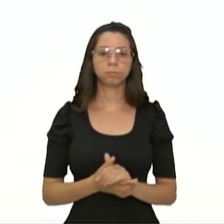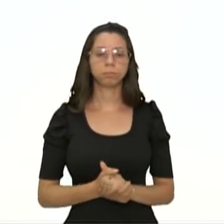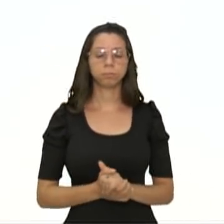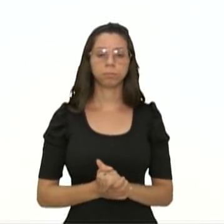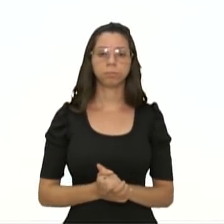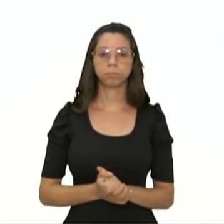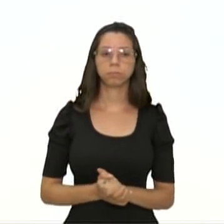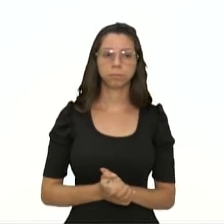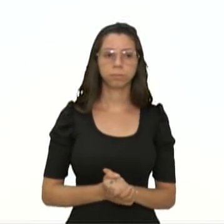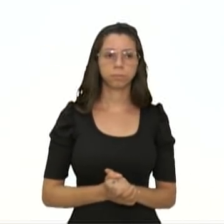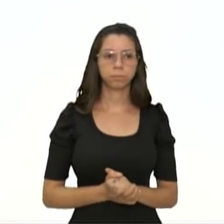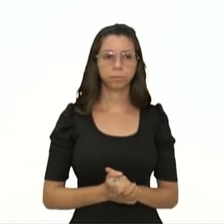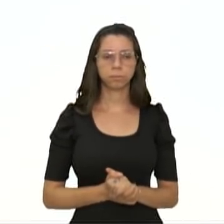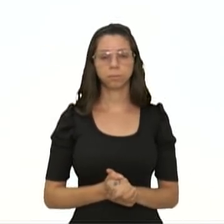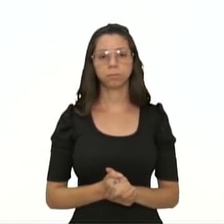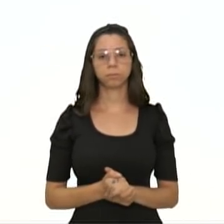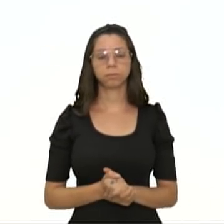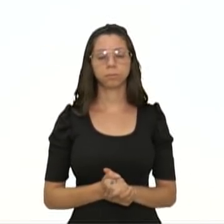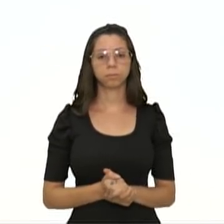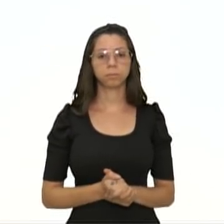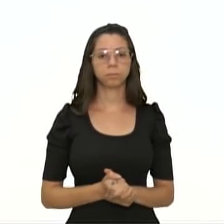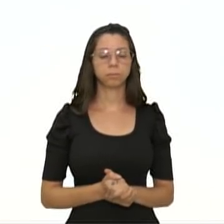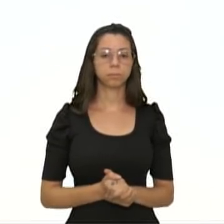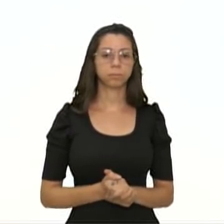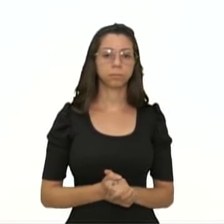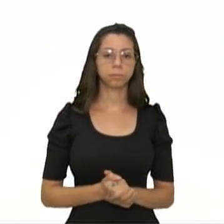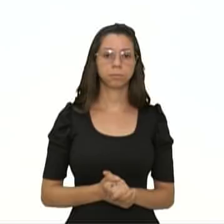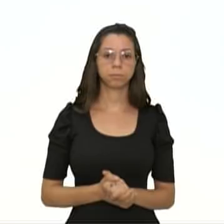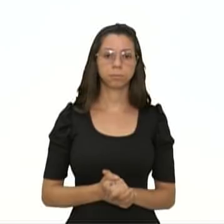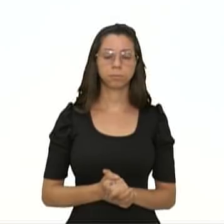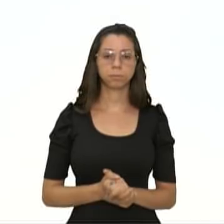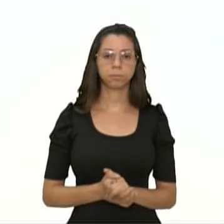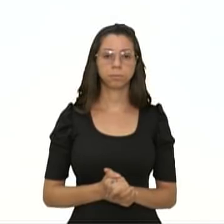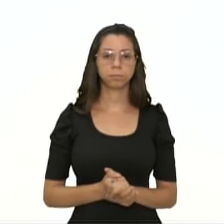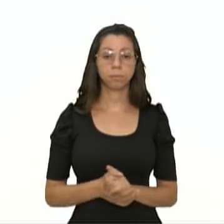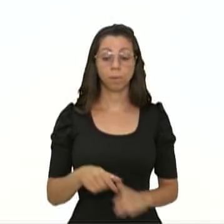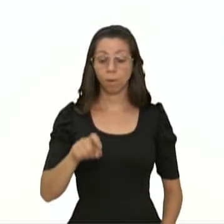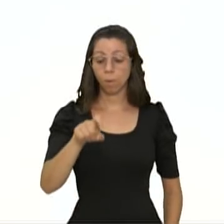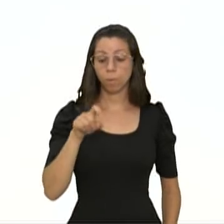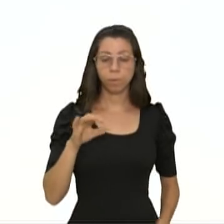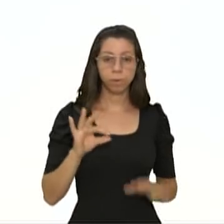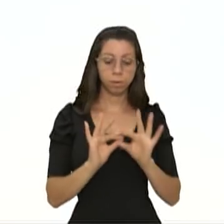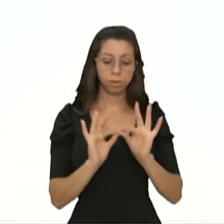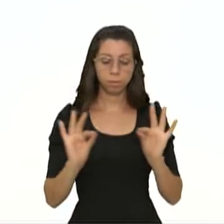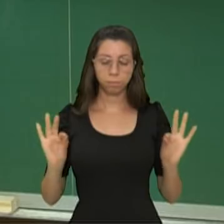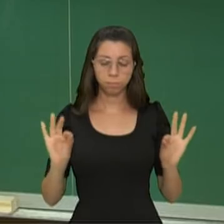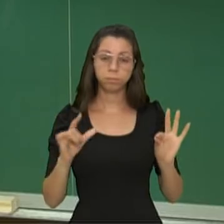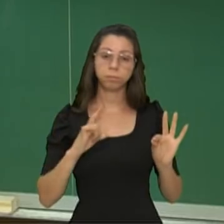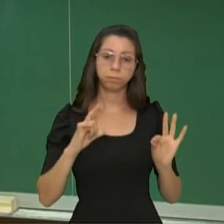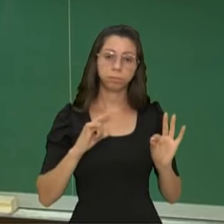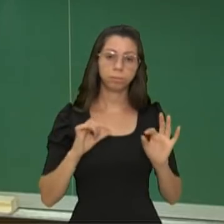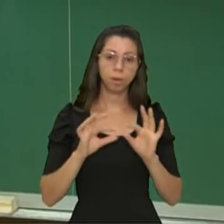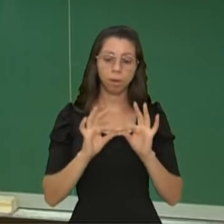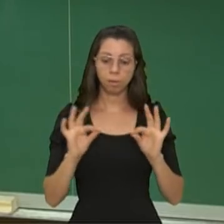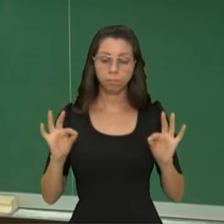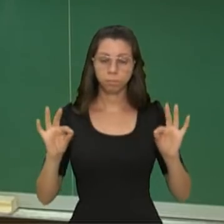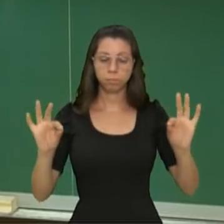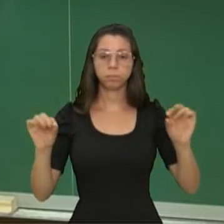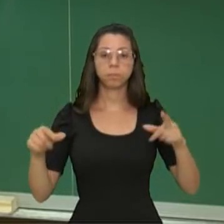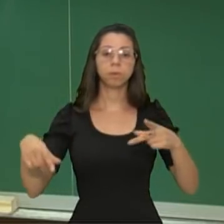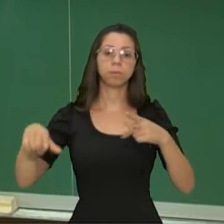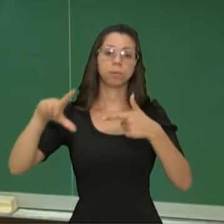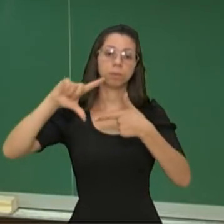O x representa comprimento, né? Então, eu tinha ali um retângulo, onde esse